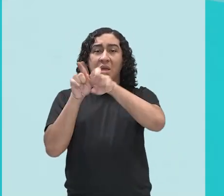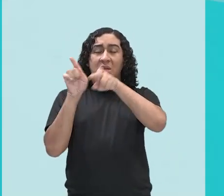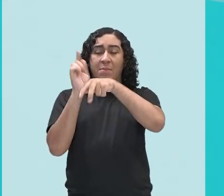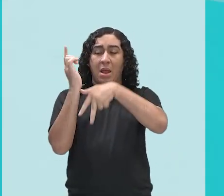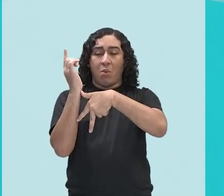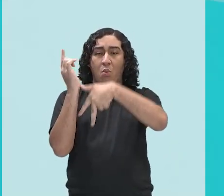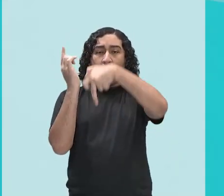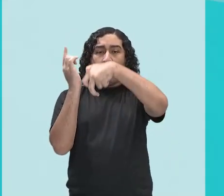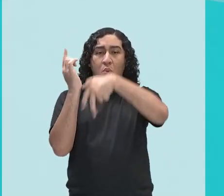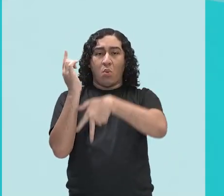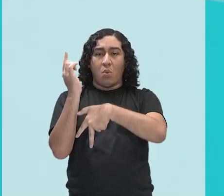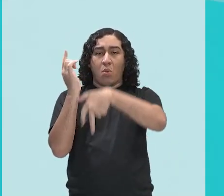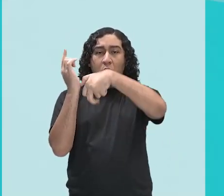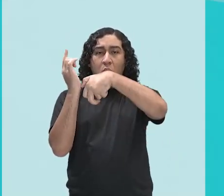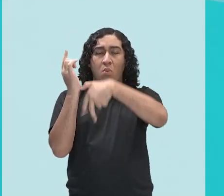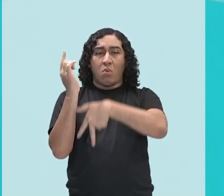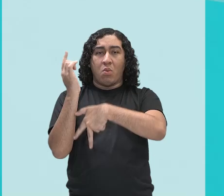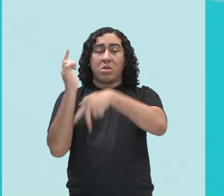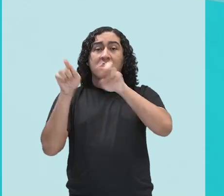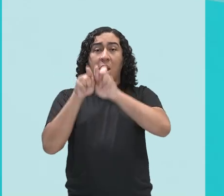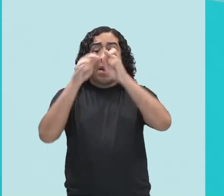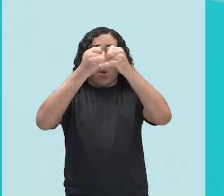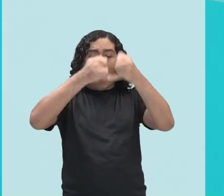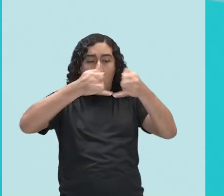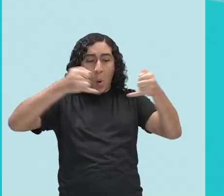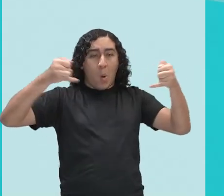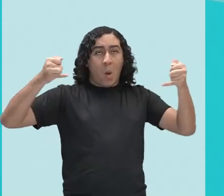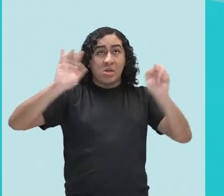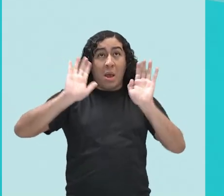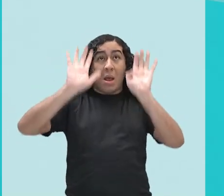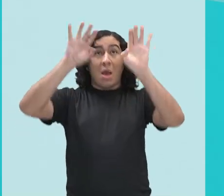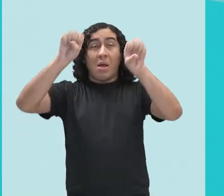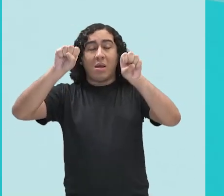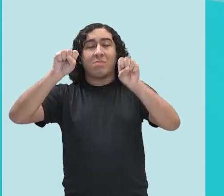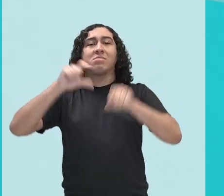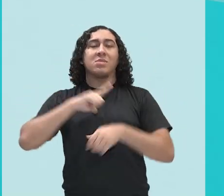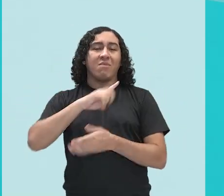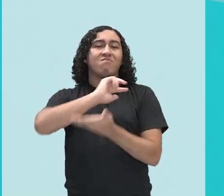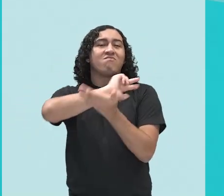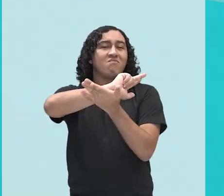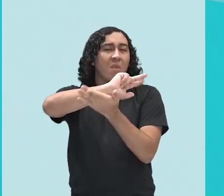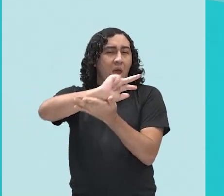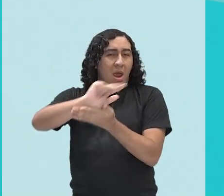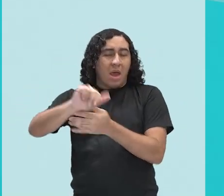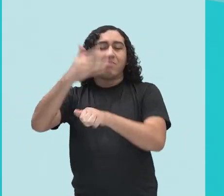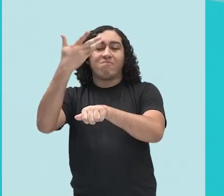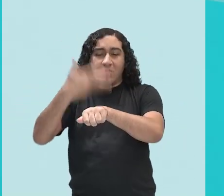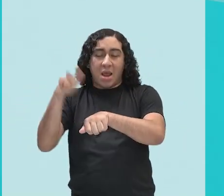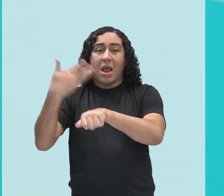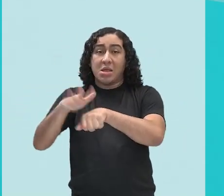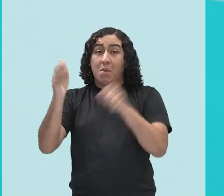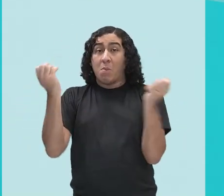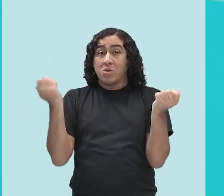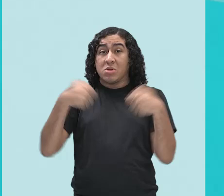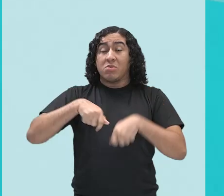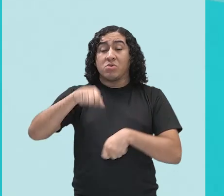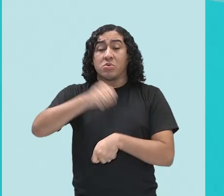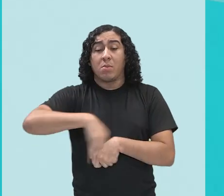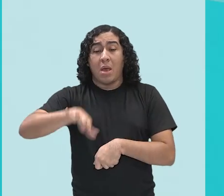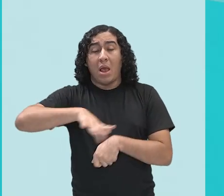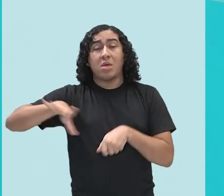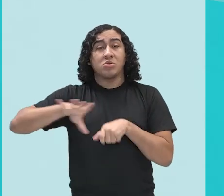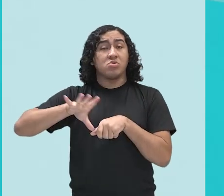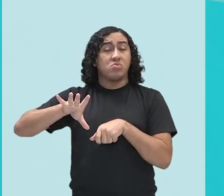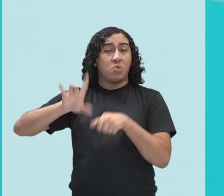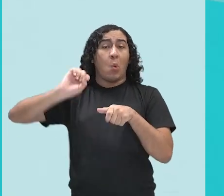flexões, certo? Usar corda. Existem várias formas de você praticar exercícios ginásticos ao ar livre ou